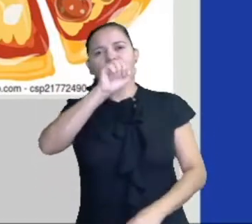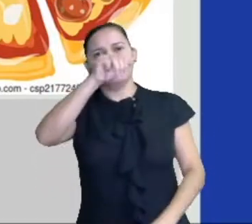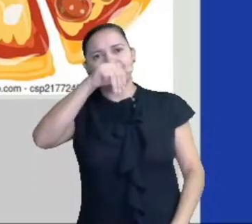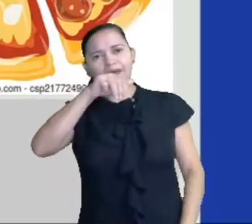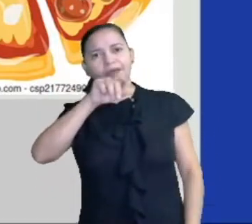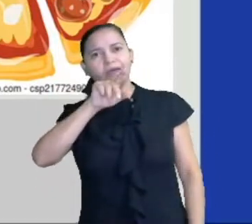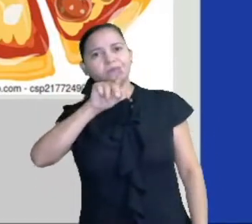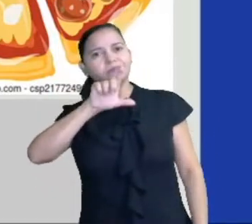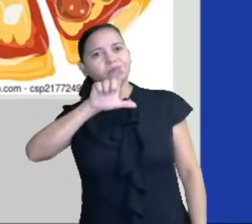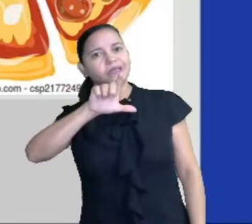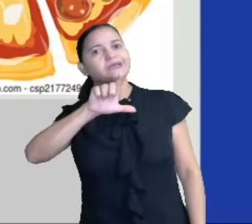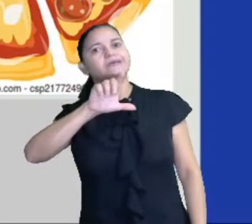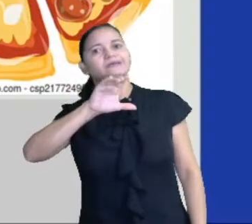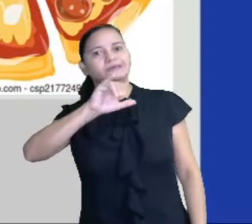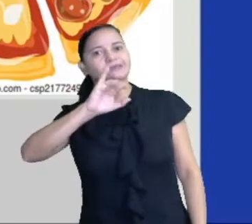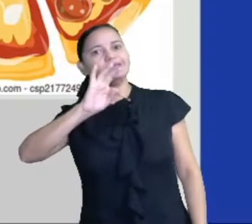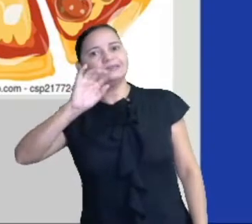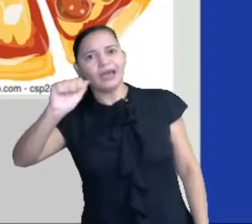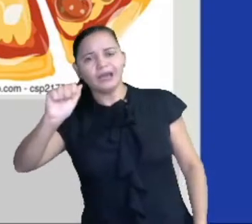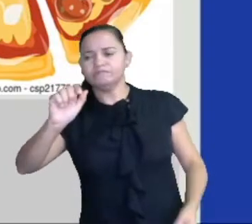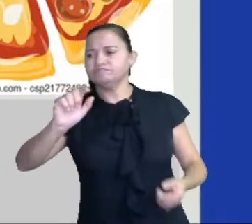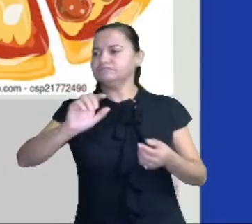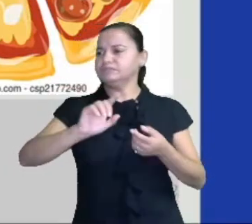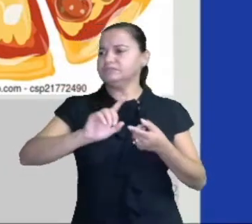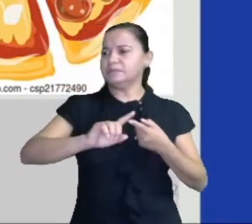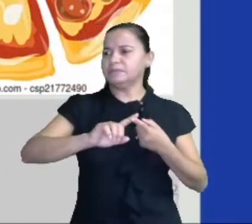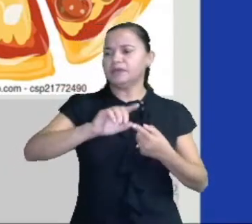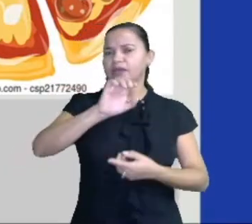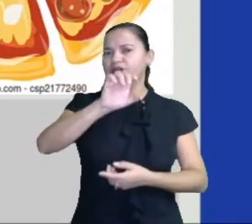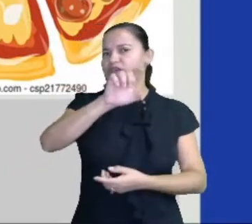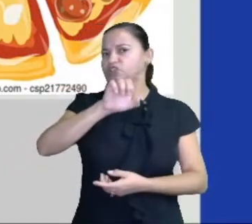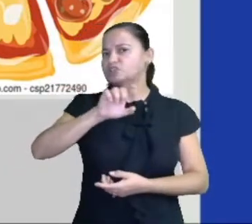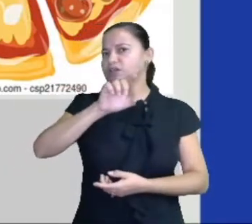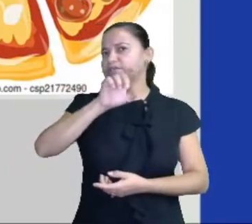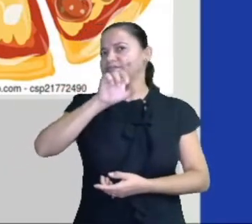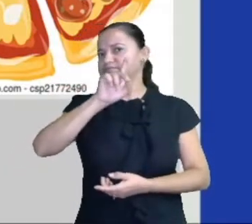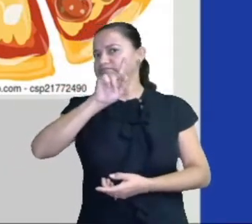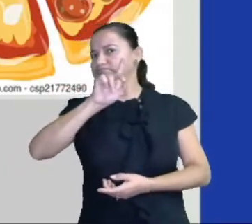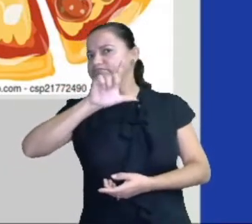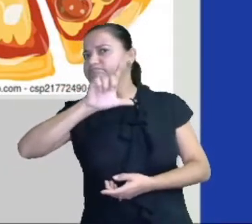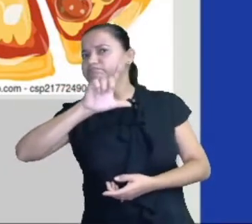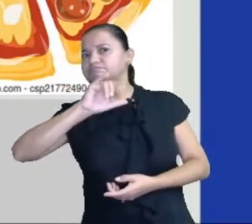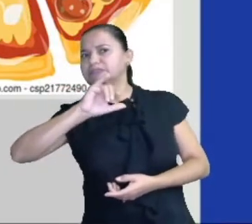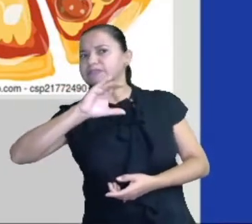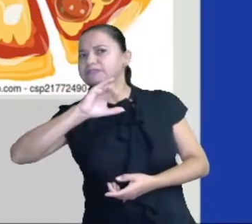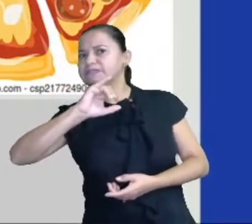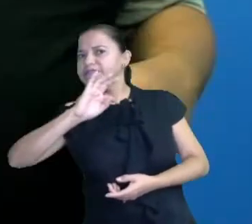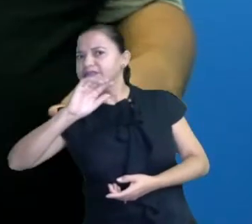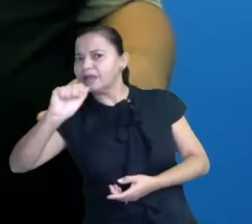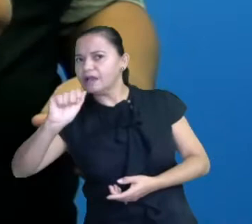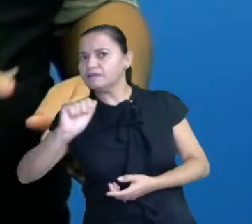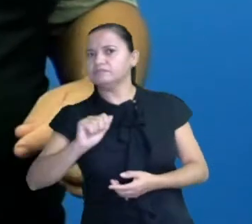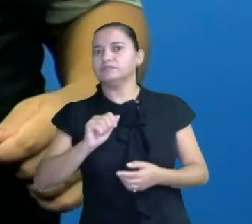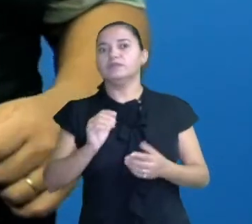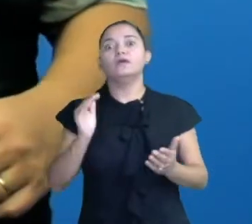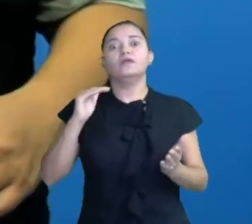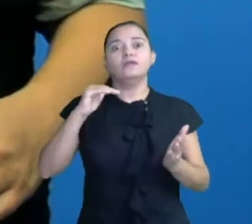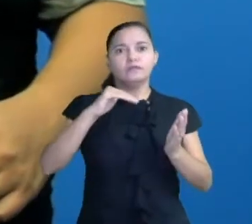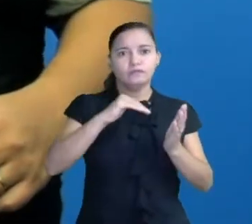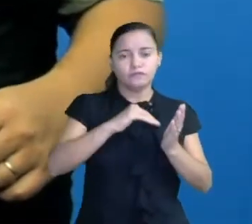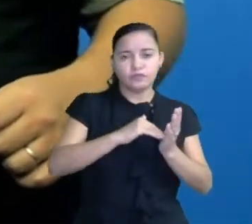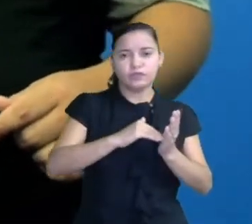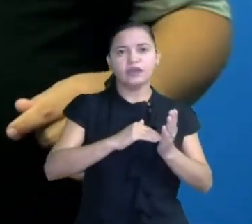uma informação explícita. E também, no final, daremos dicas que você pode utilizar durante